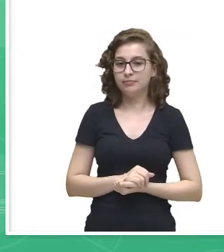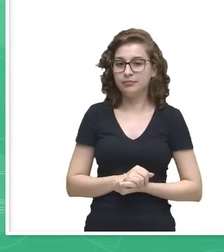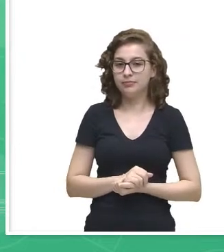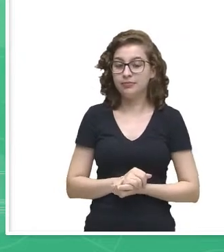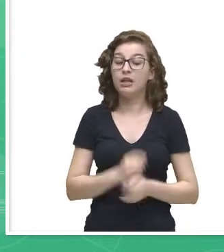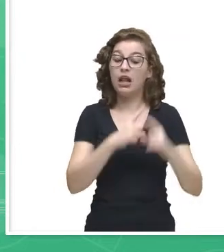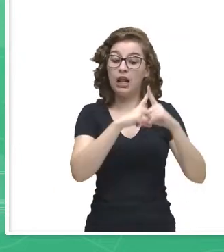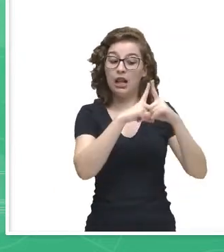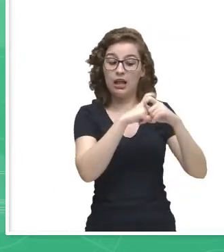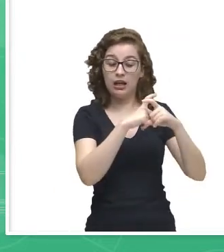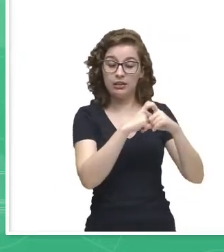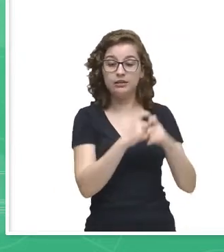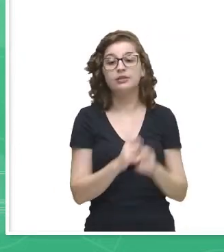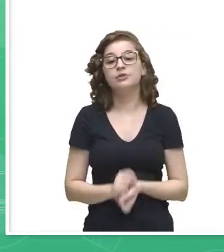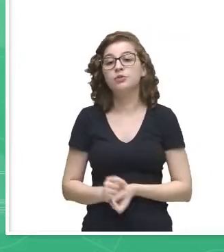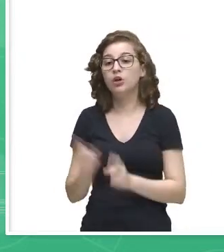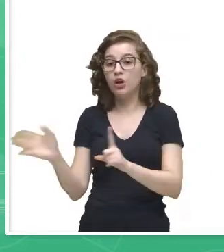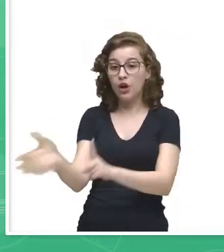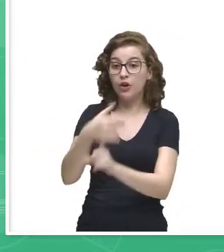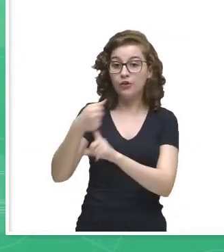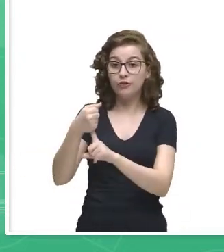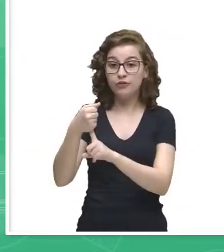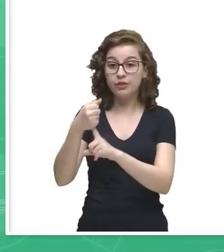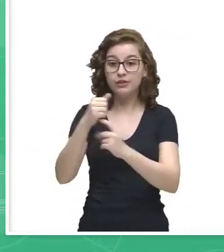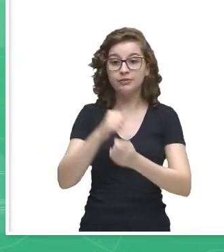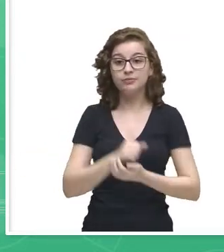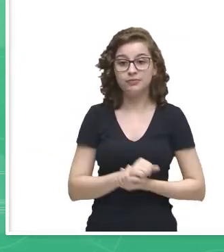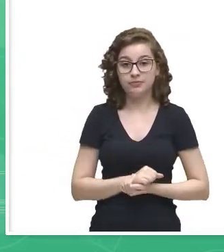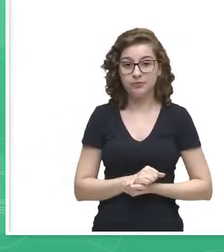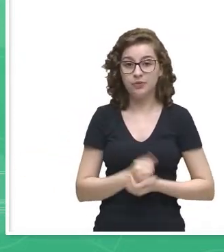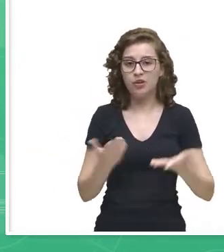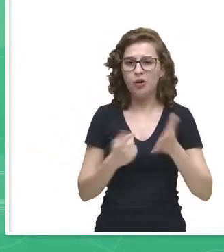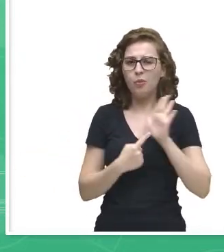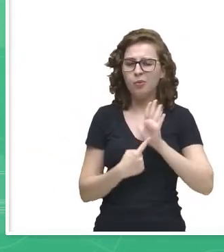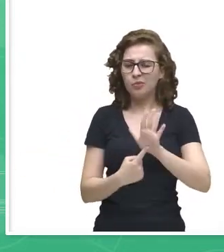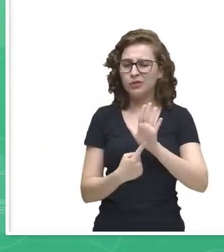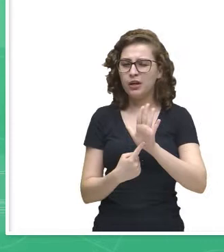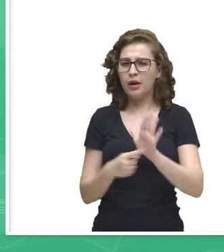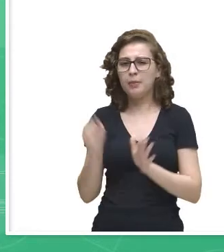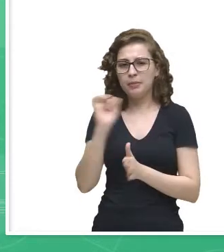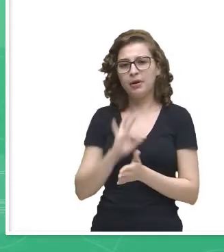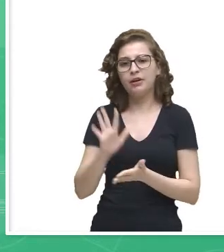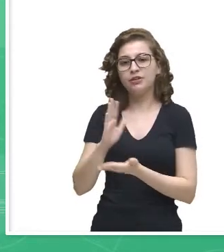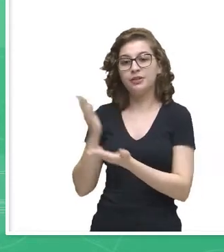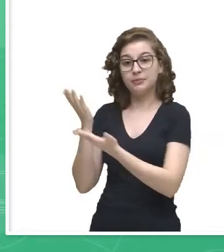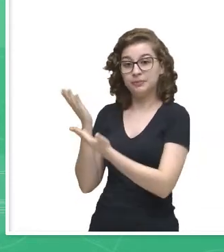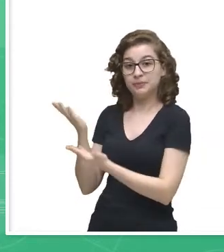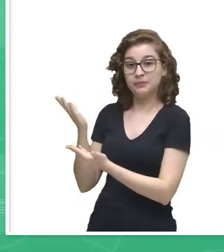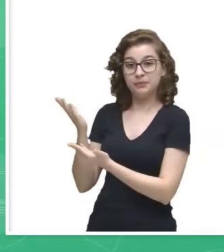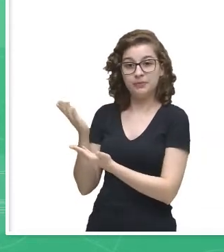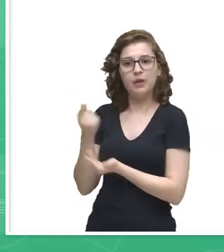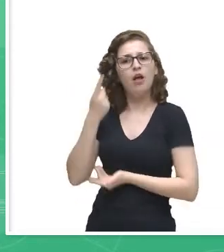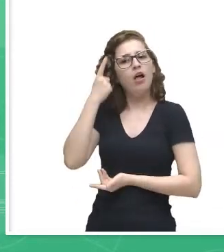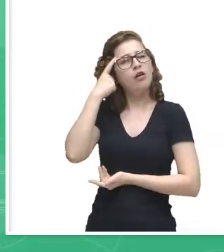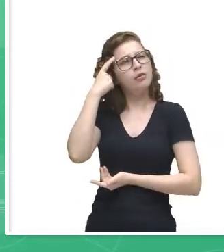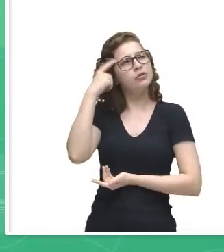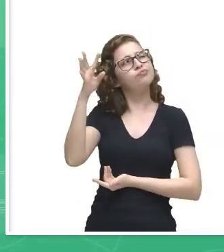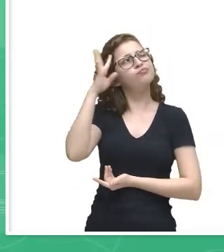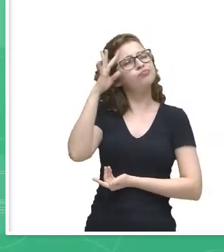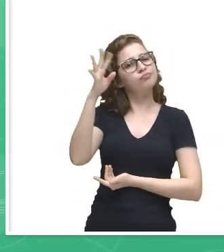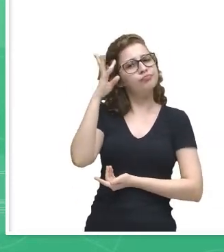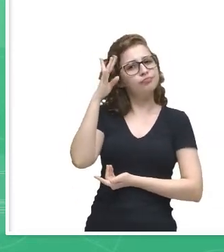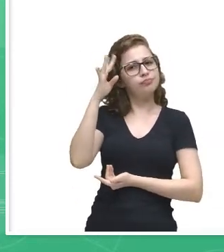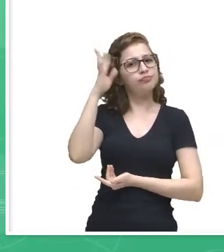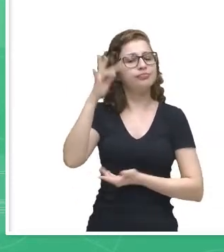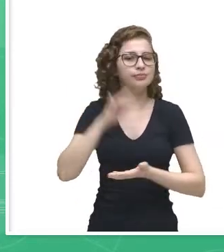o fascismo, e a gente vai começar com uma imagem. E eu quero que vocês pensem aqui, em